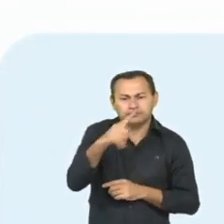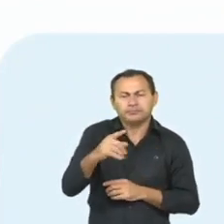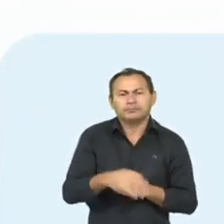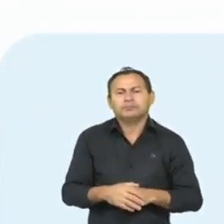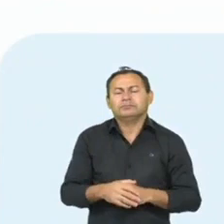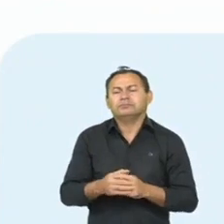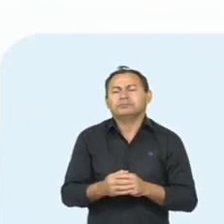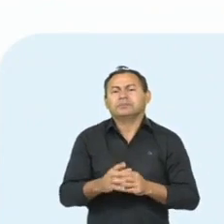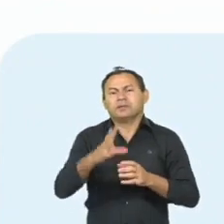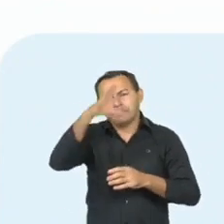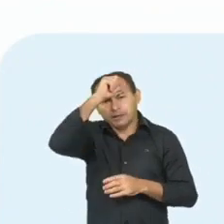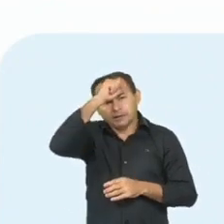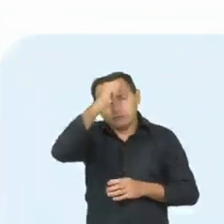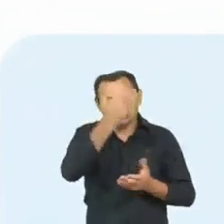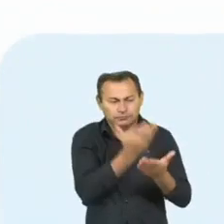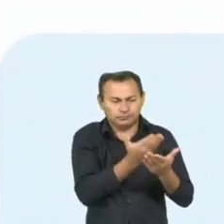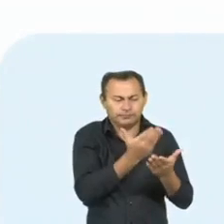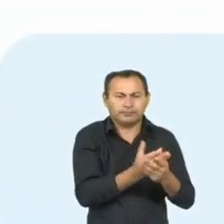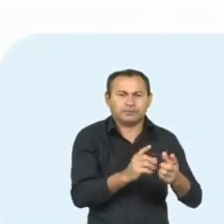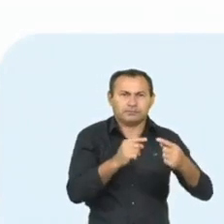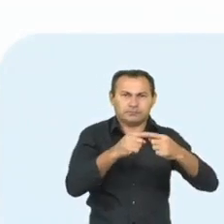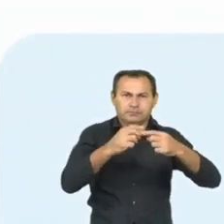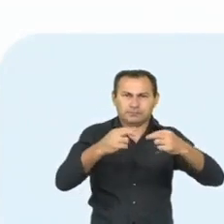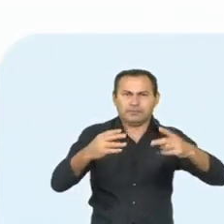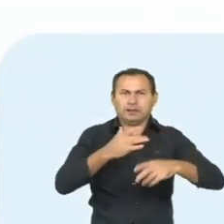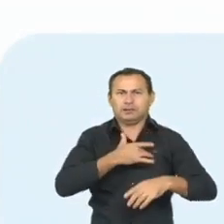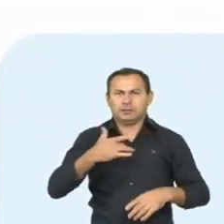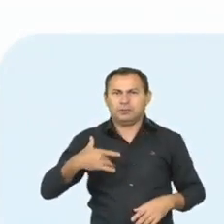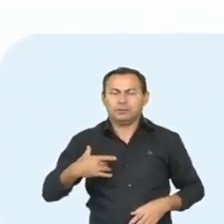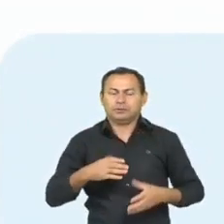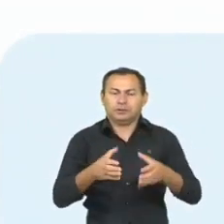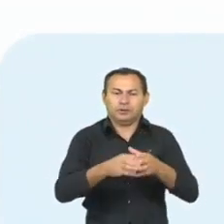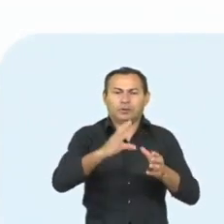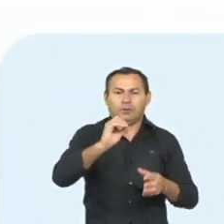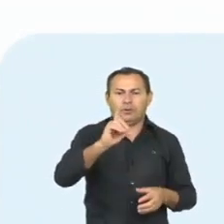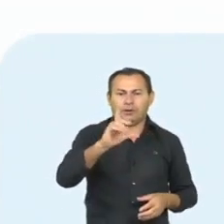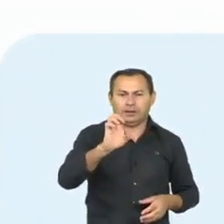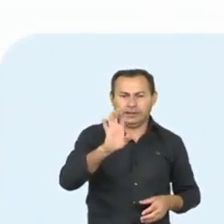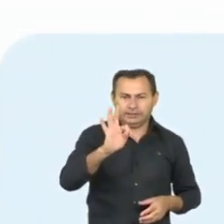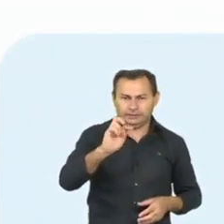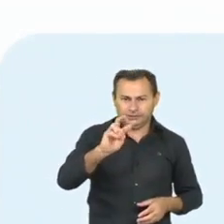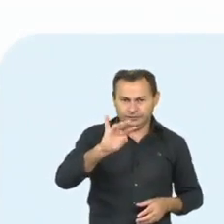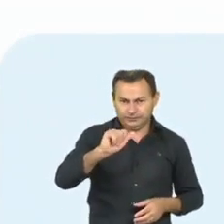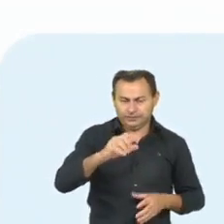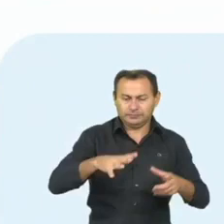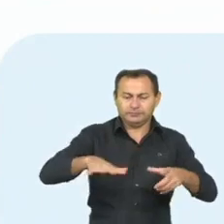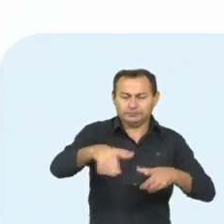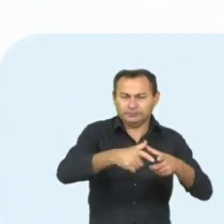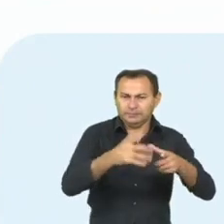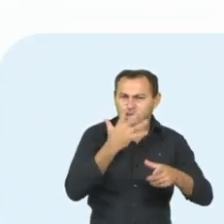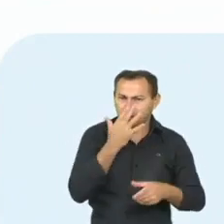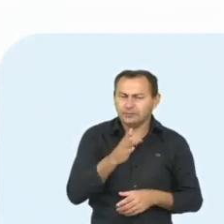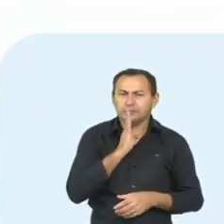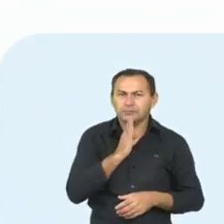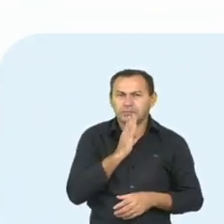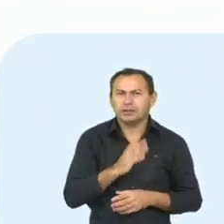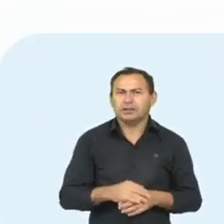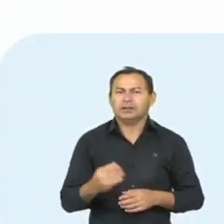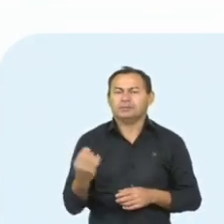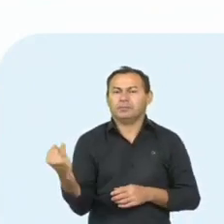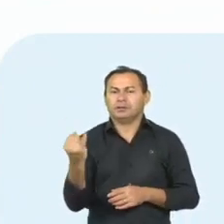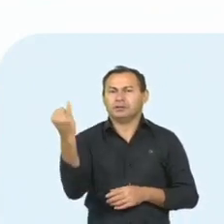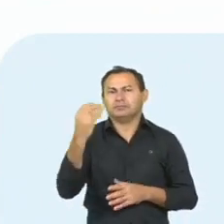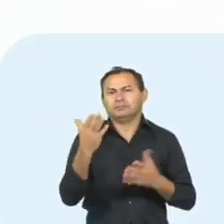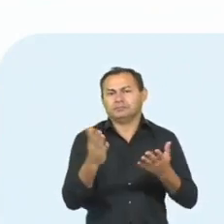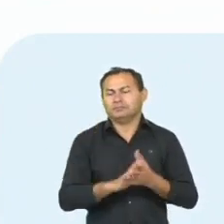formação, como os aspectos relacionados à saúde coletiva. Então, você acha que esse conhecimento não vai ser útil,